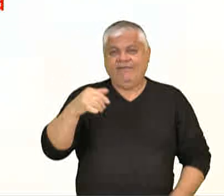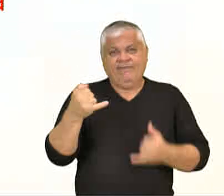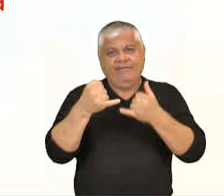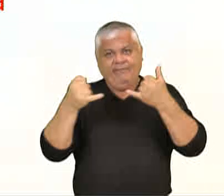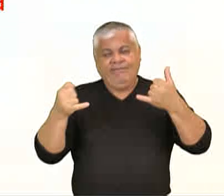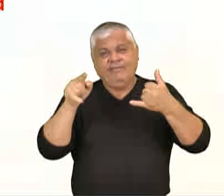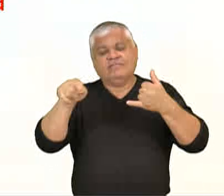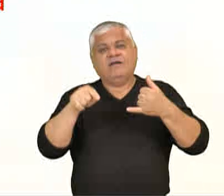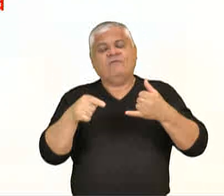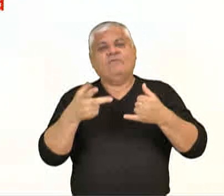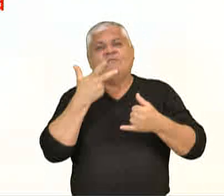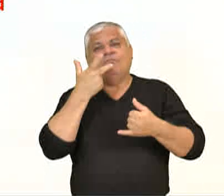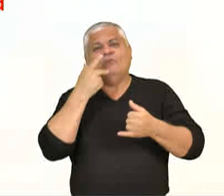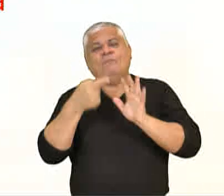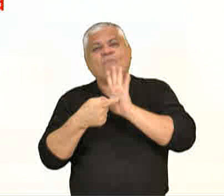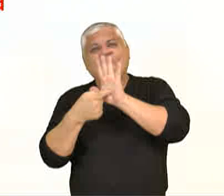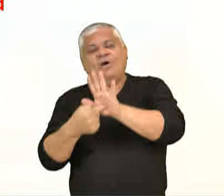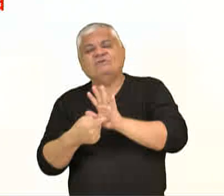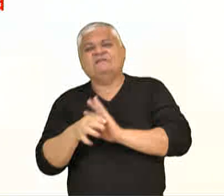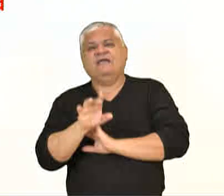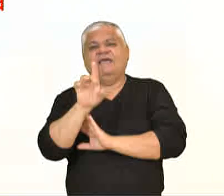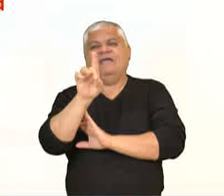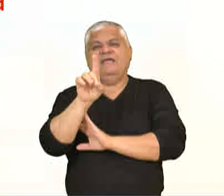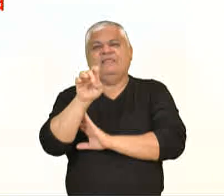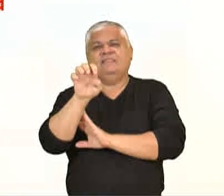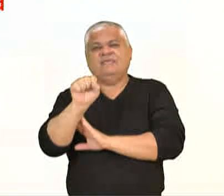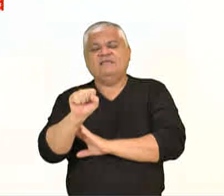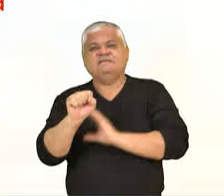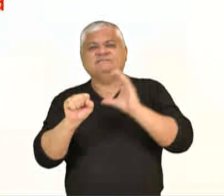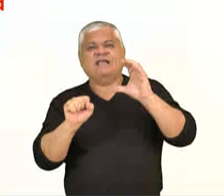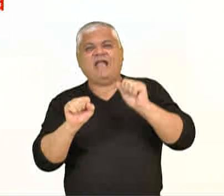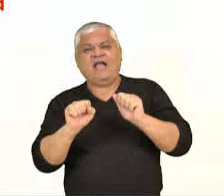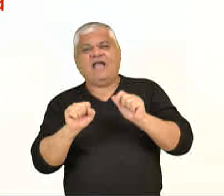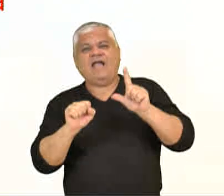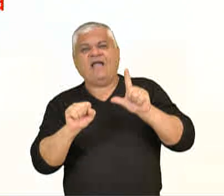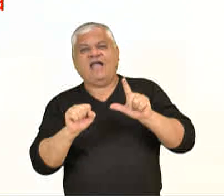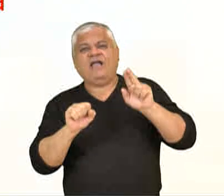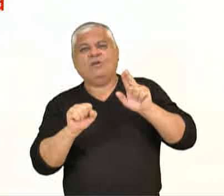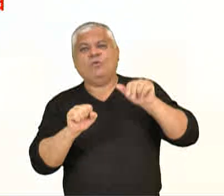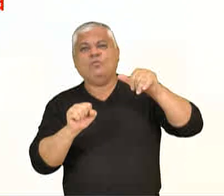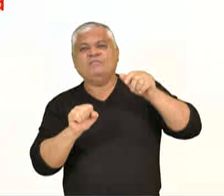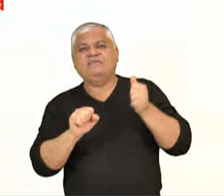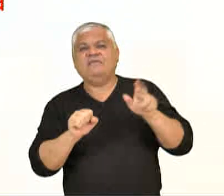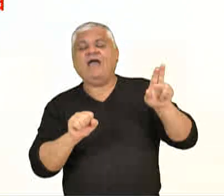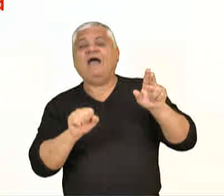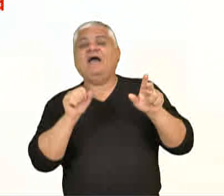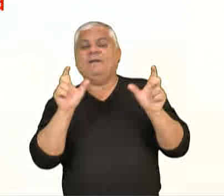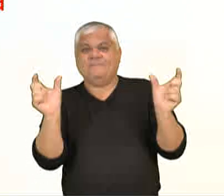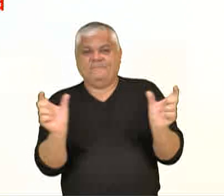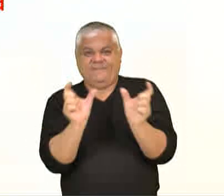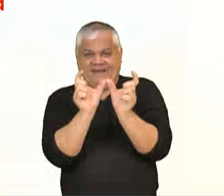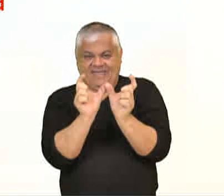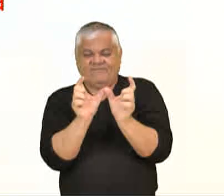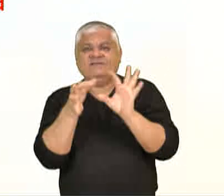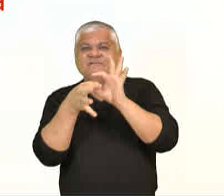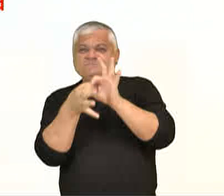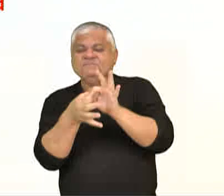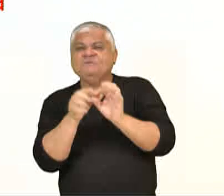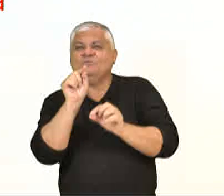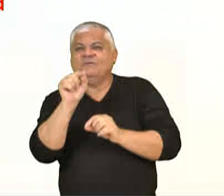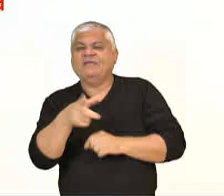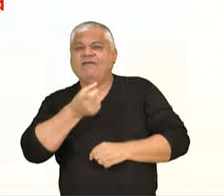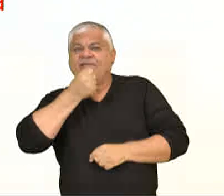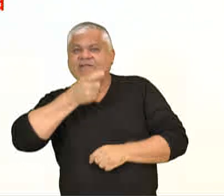a construção de descaluniar se dá de modo bastante engraçado, né? O efeito de sentido do neologismo é cômico